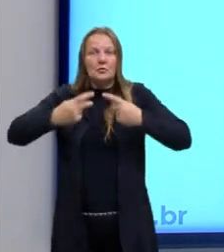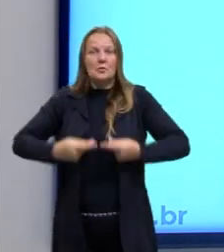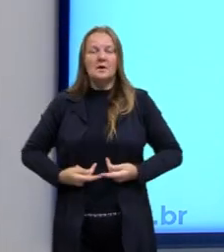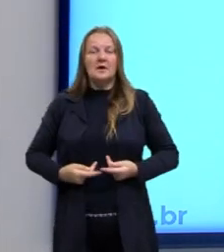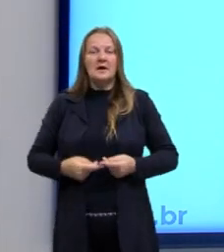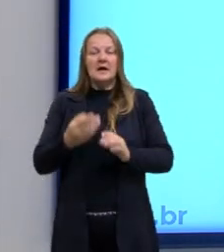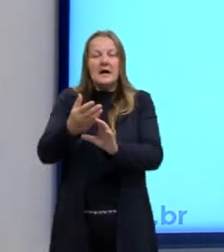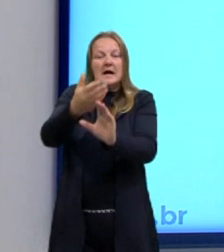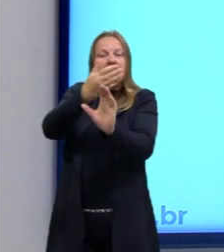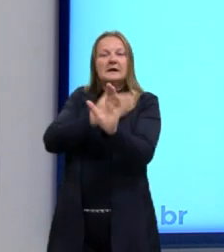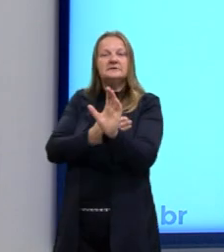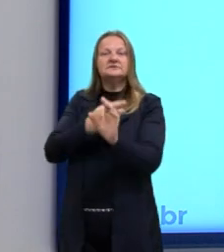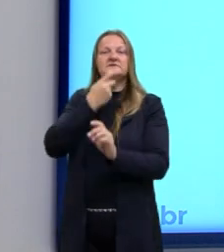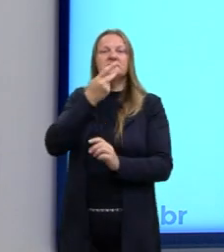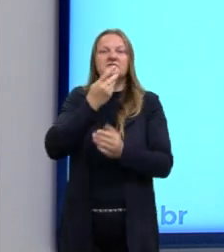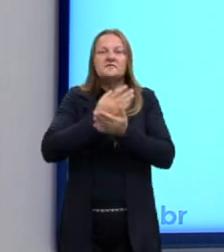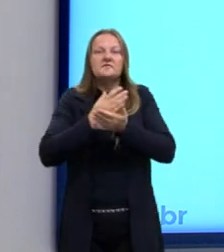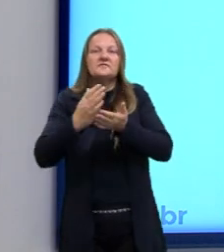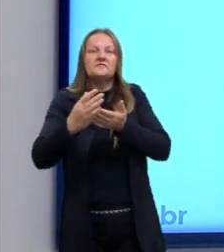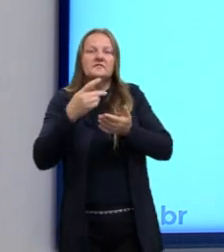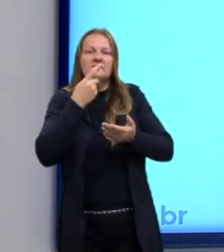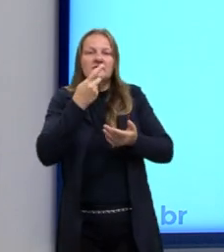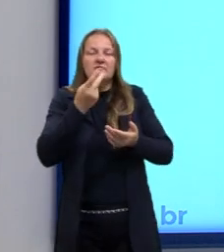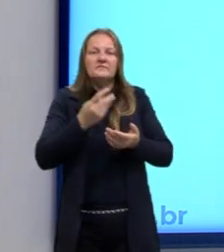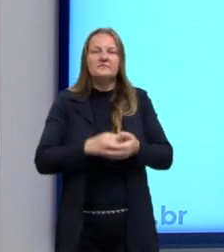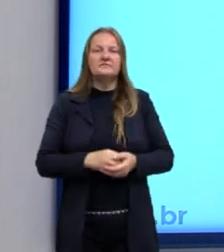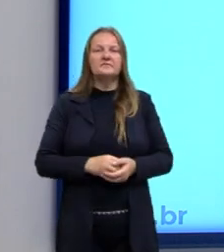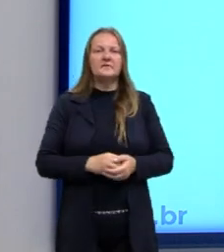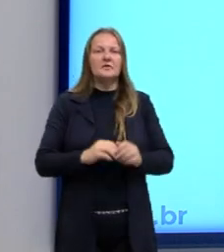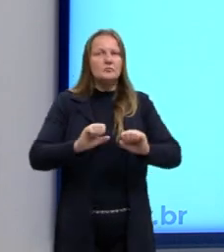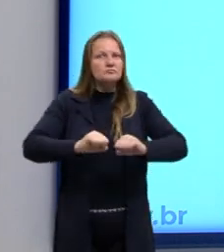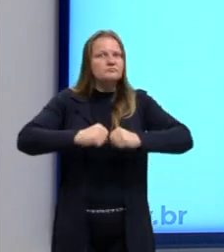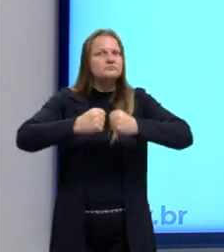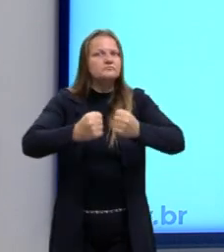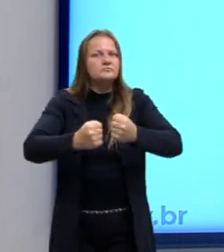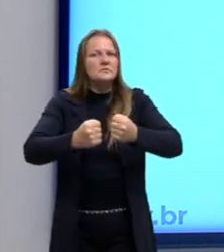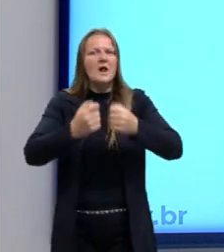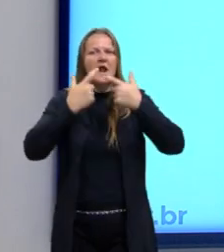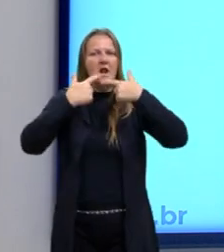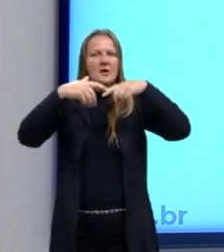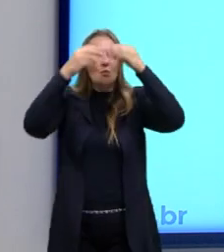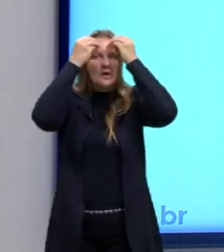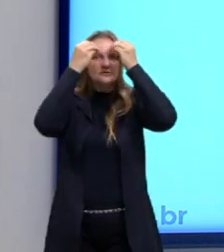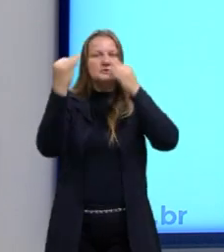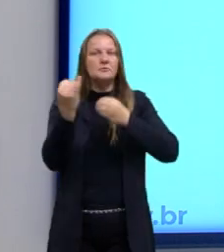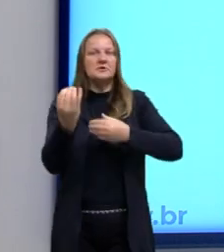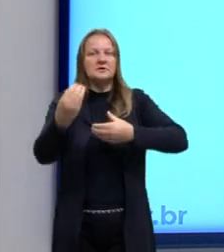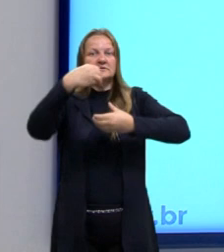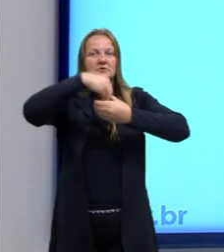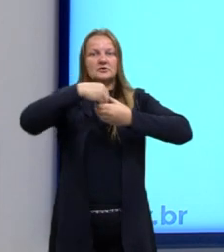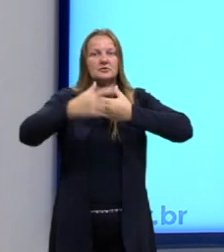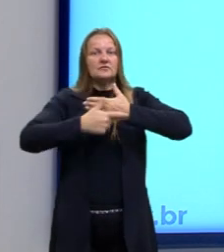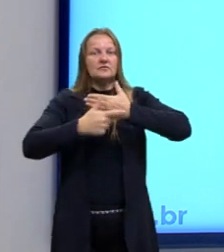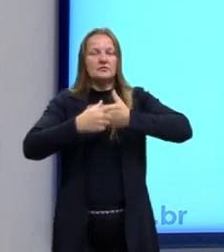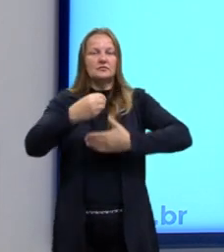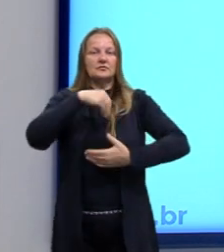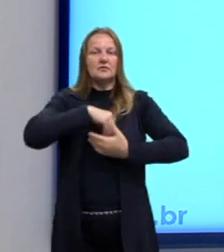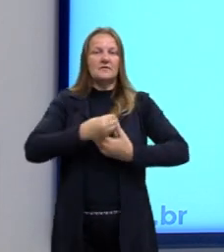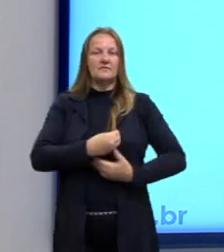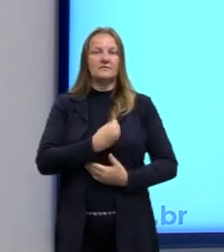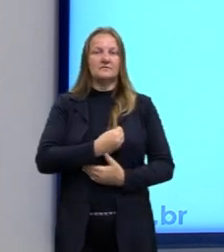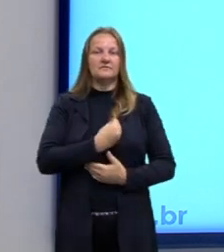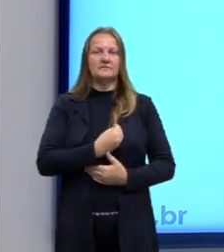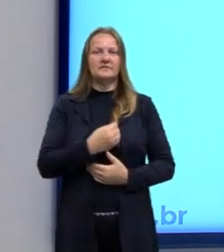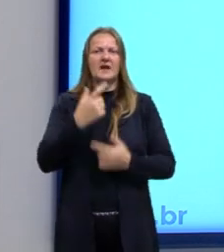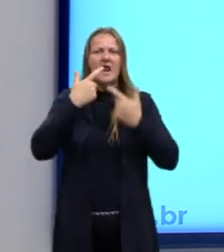tenha falado né então mais um reforçando essa questão da linguagem né olha outra frase a linguagem